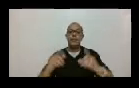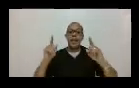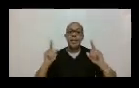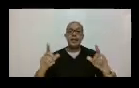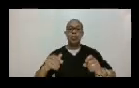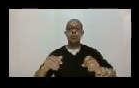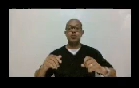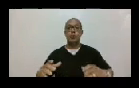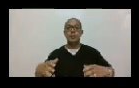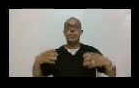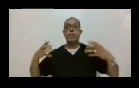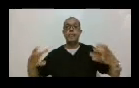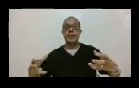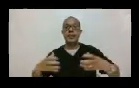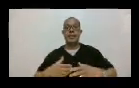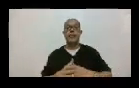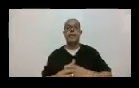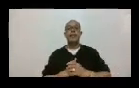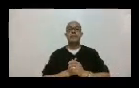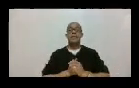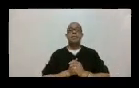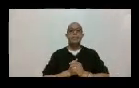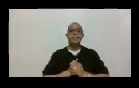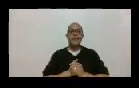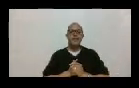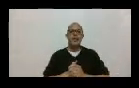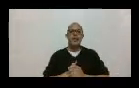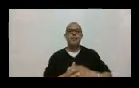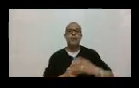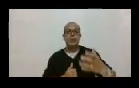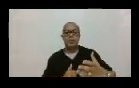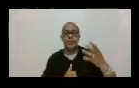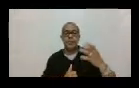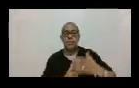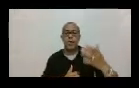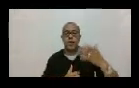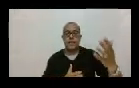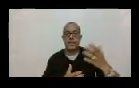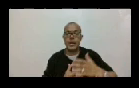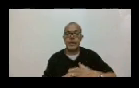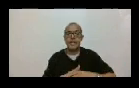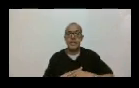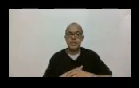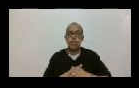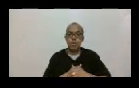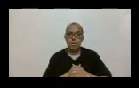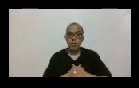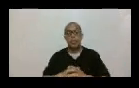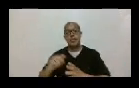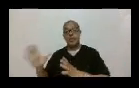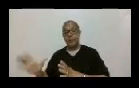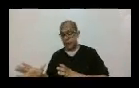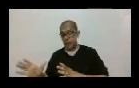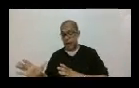europa foi uma das primeiras regiões do mundo se urbanizar urbanizar intensamente e por isso já possui algumas das maiores